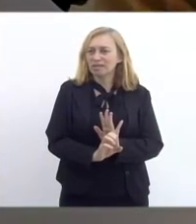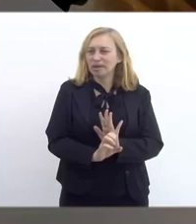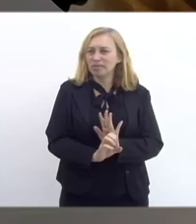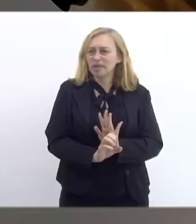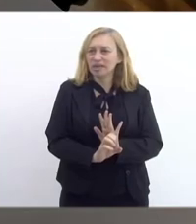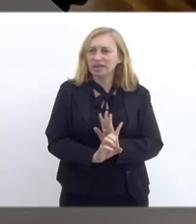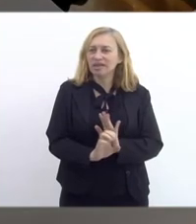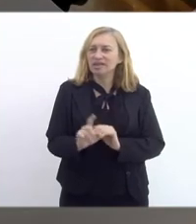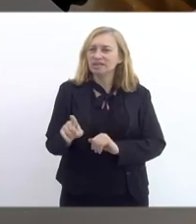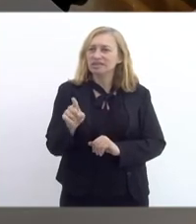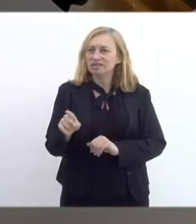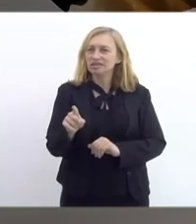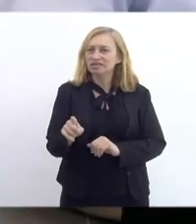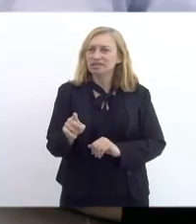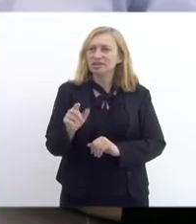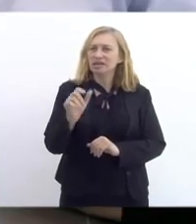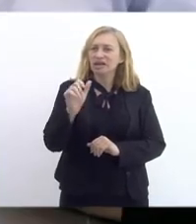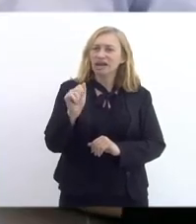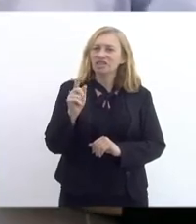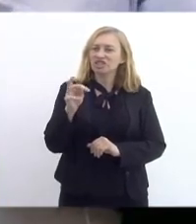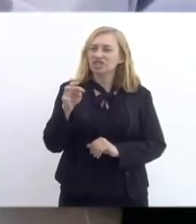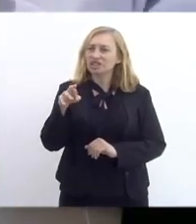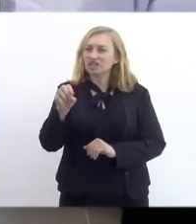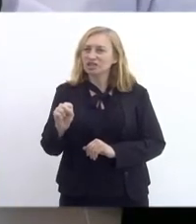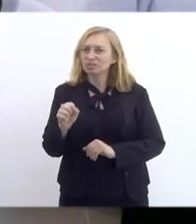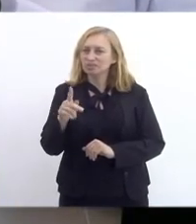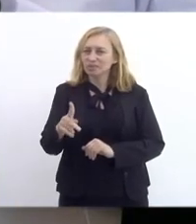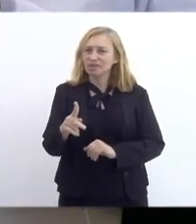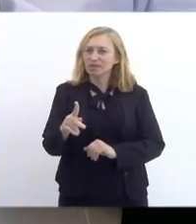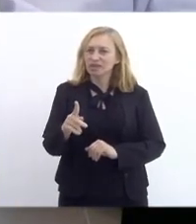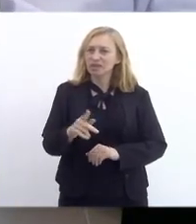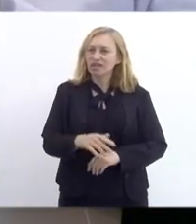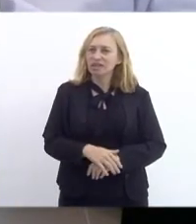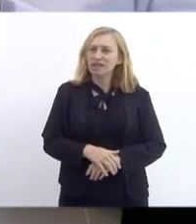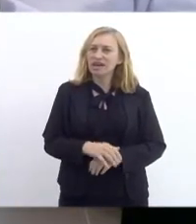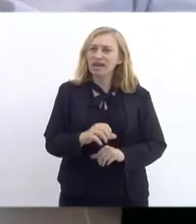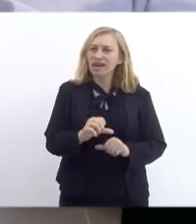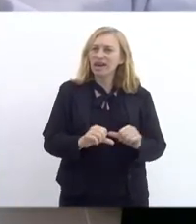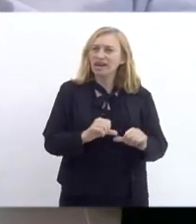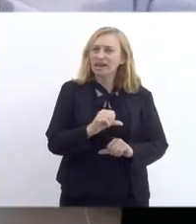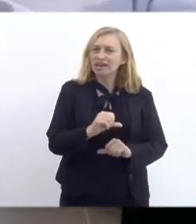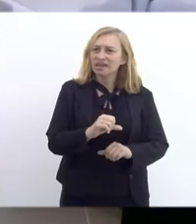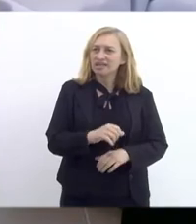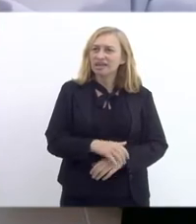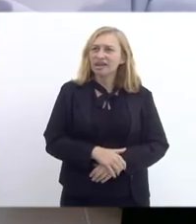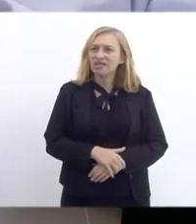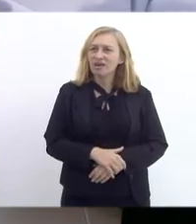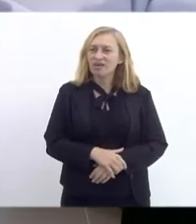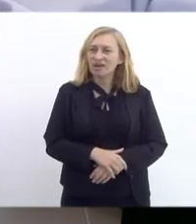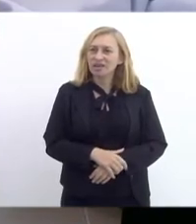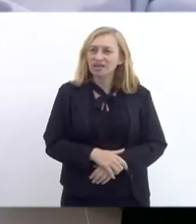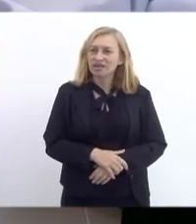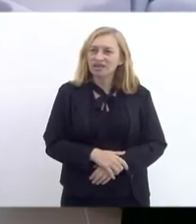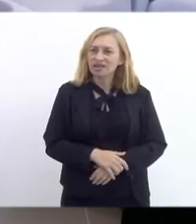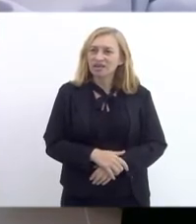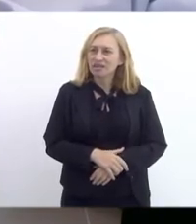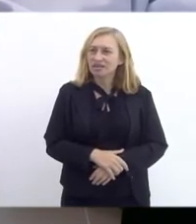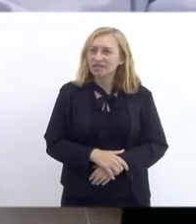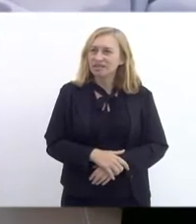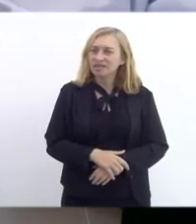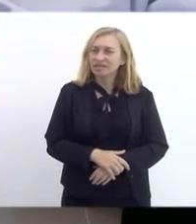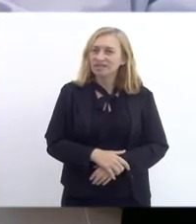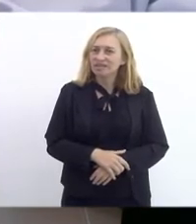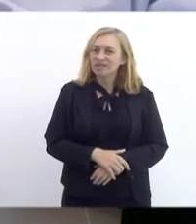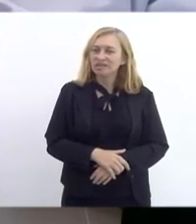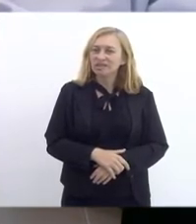baixou em diligência na Getrans, que disse que concordava e propôs a mudança do fundo de custeio. E a nossa emenda